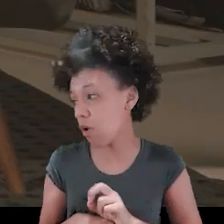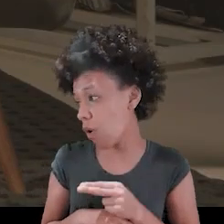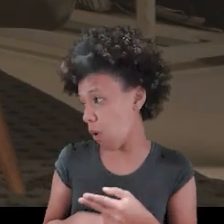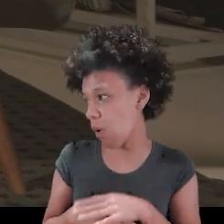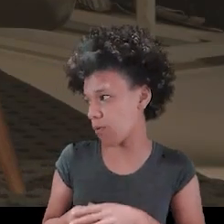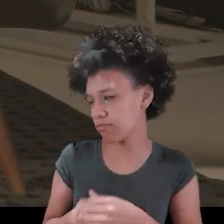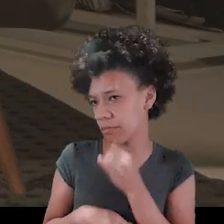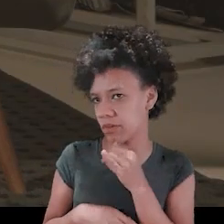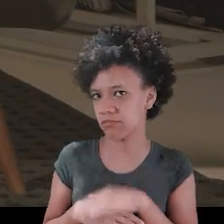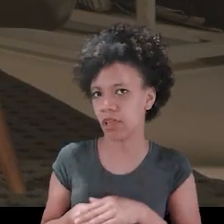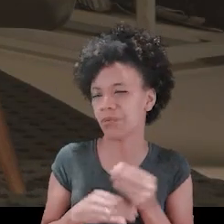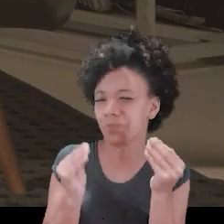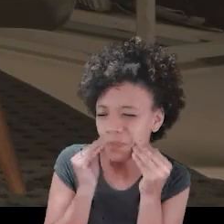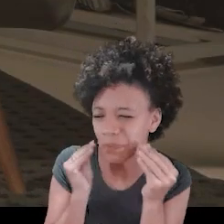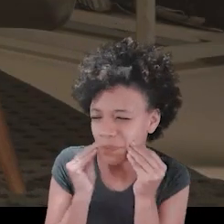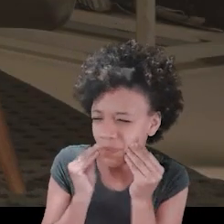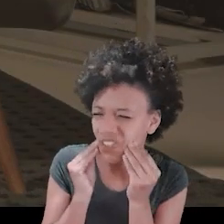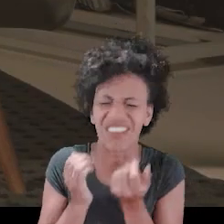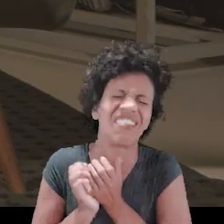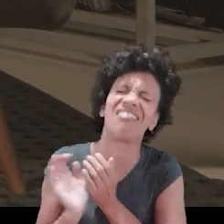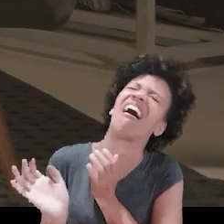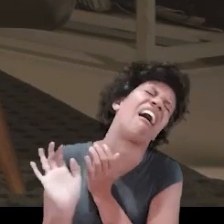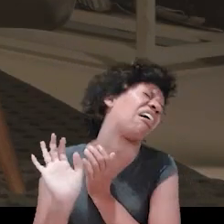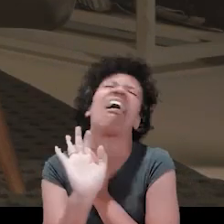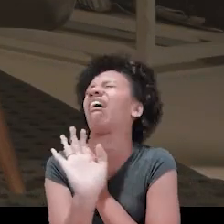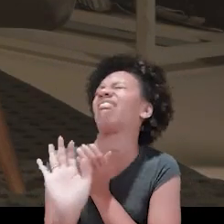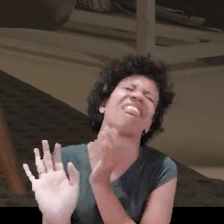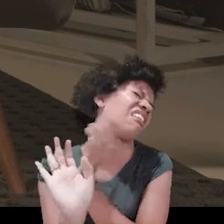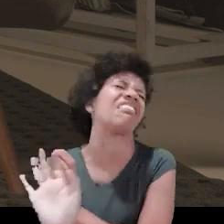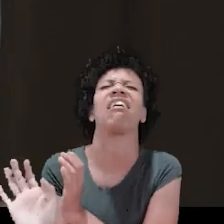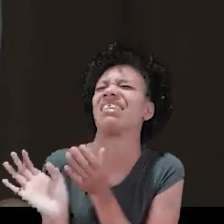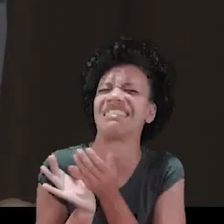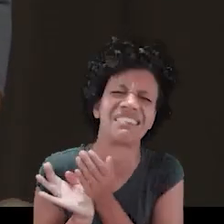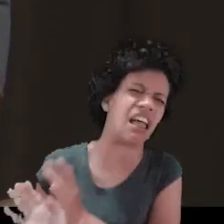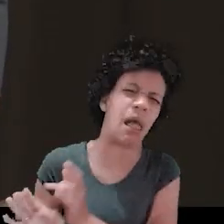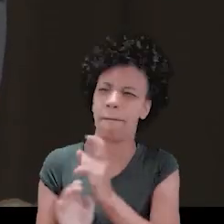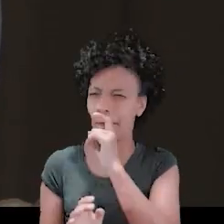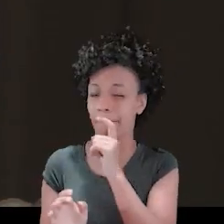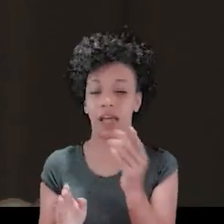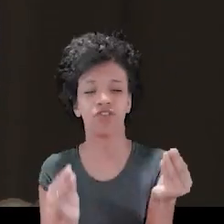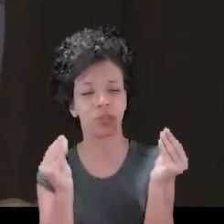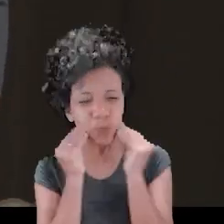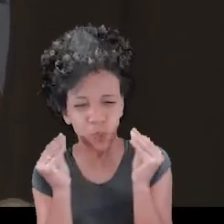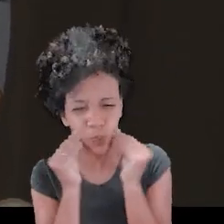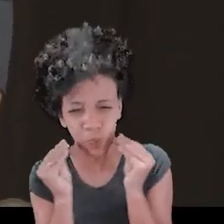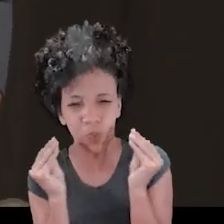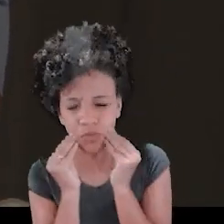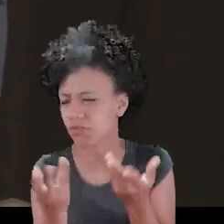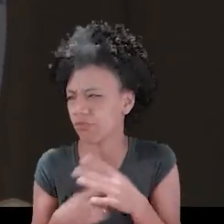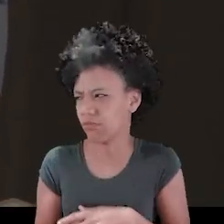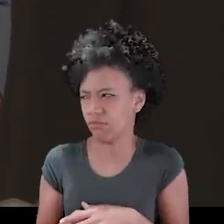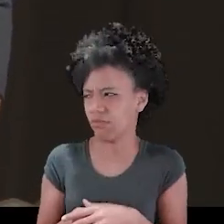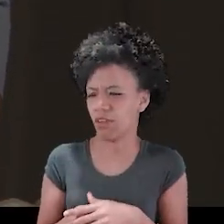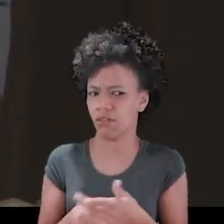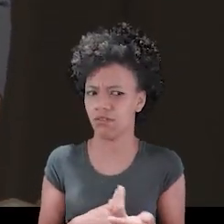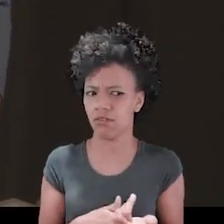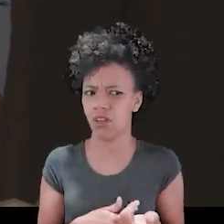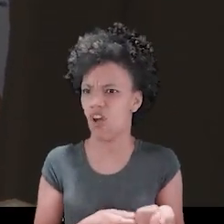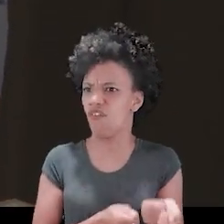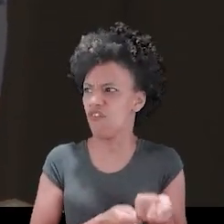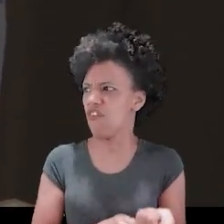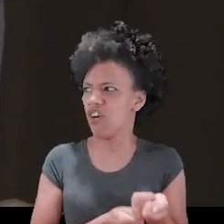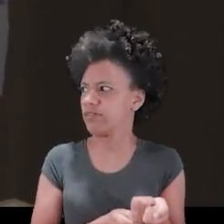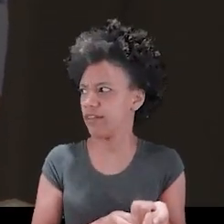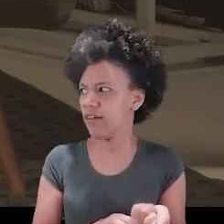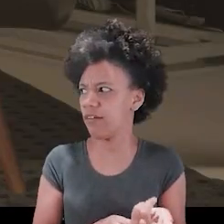muito grávida nela própria né Eu quero beijar ela sempre e aqueles falando não não não sai papai só papai você fica beijando você tá